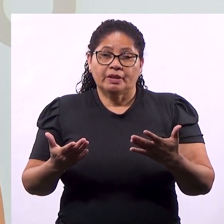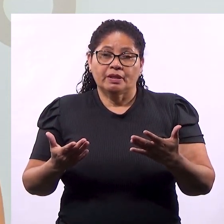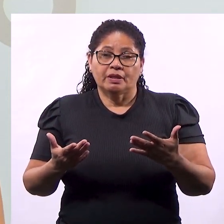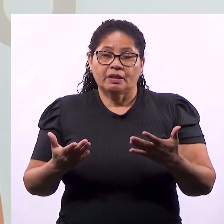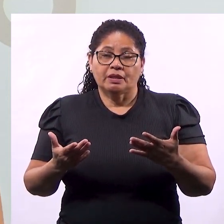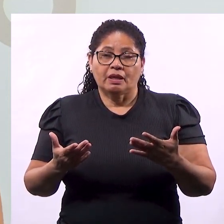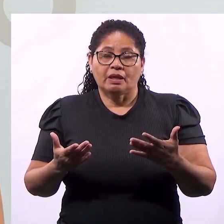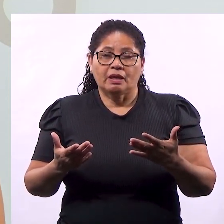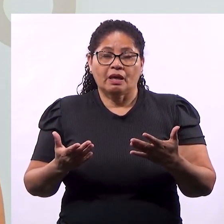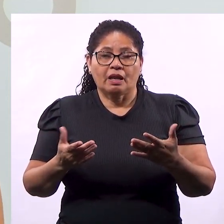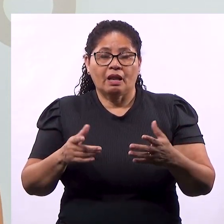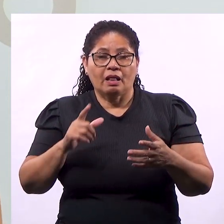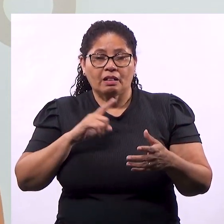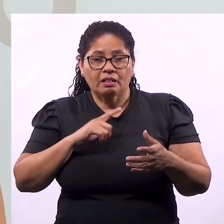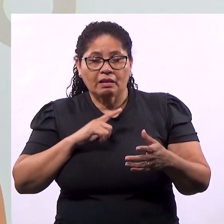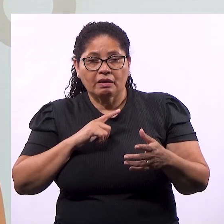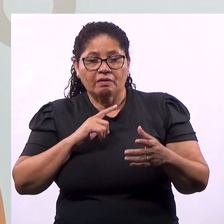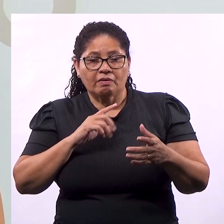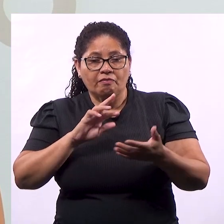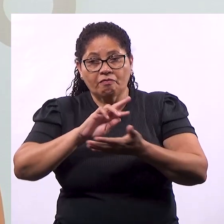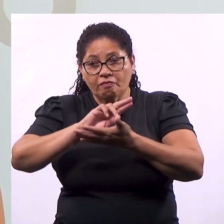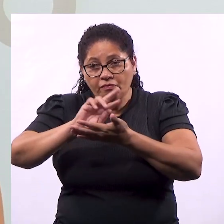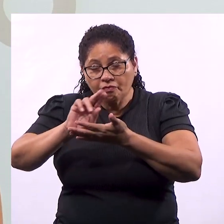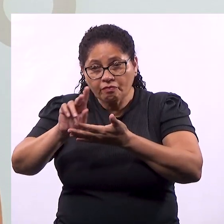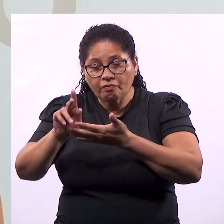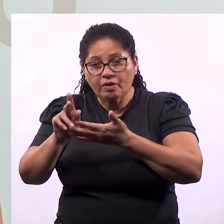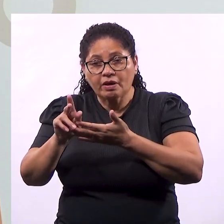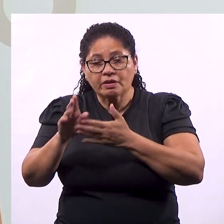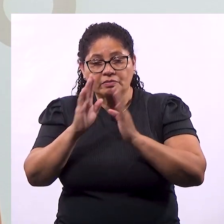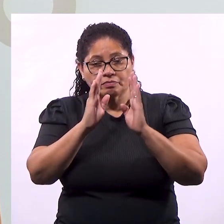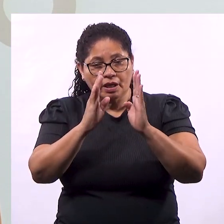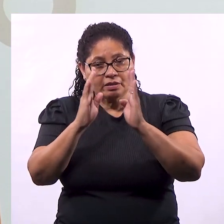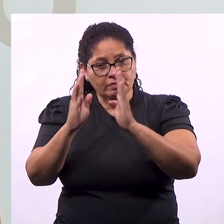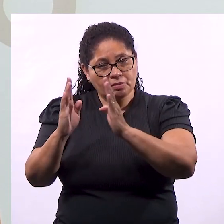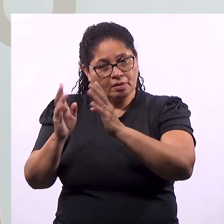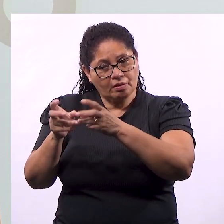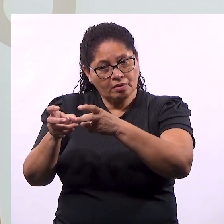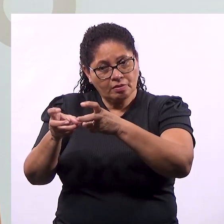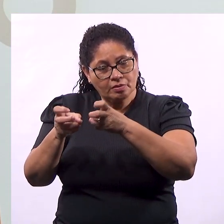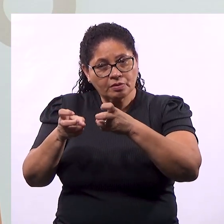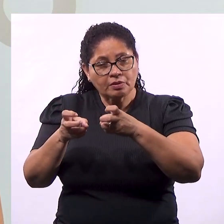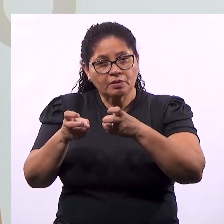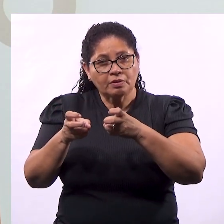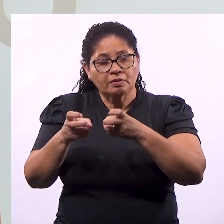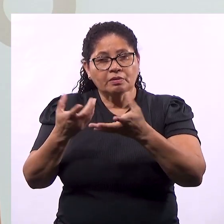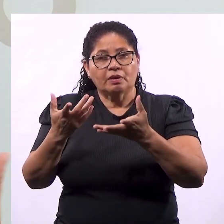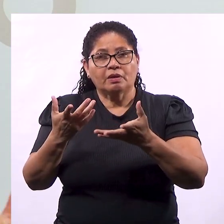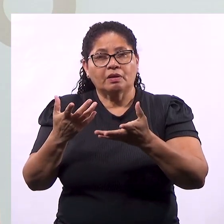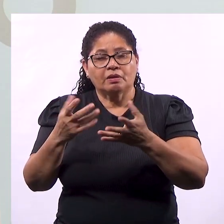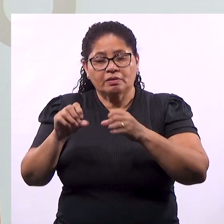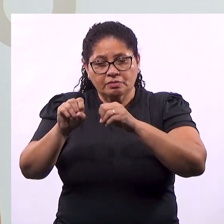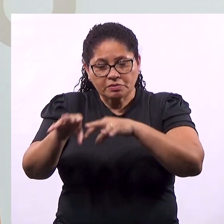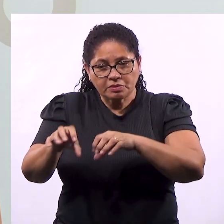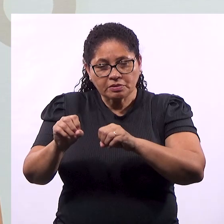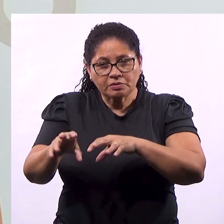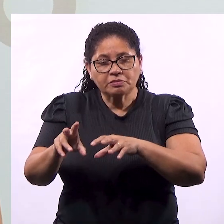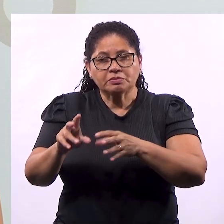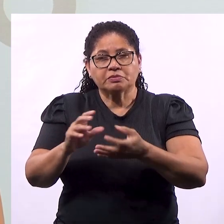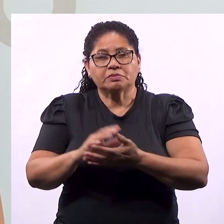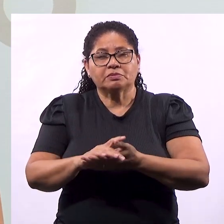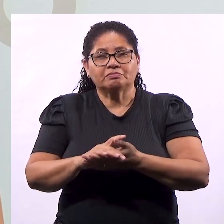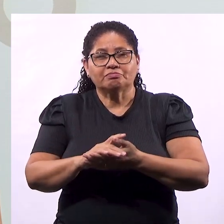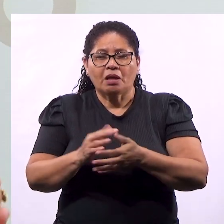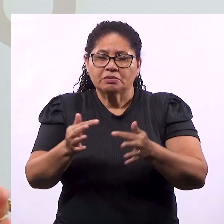é seccionada e essa secção se for numa concepção mais tradicional de educação